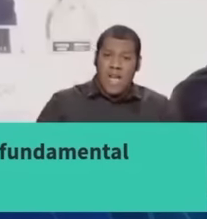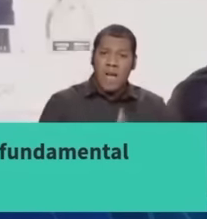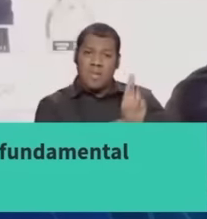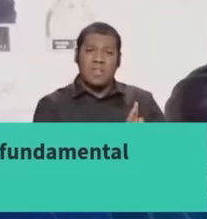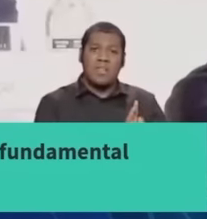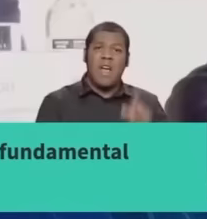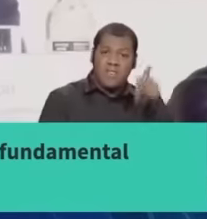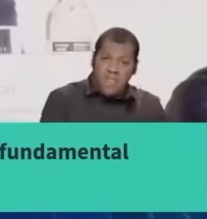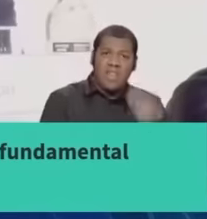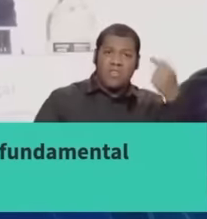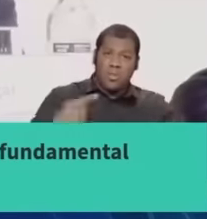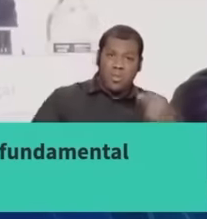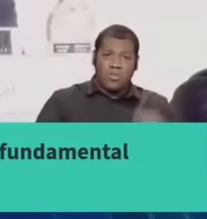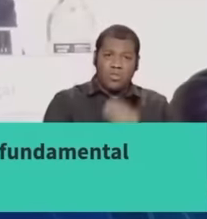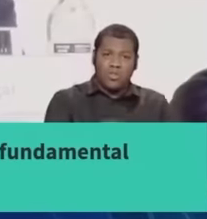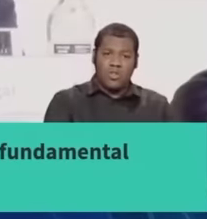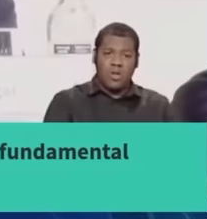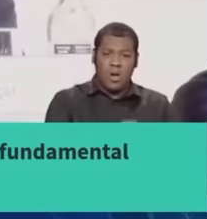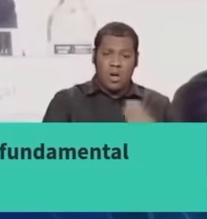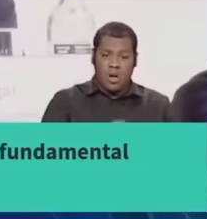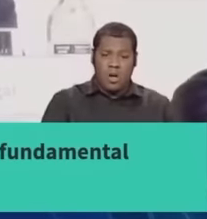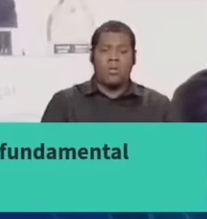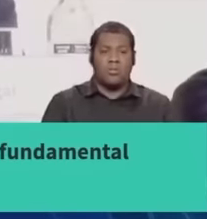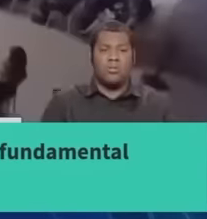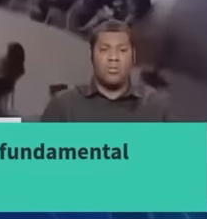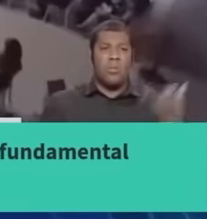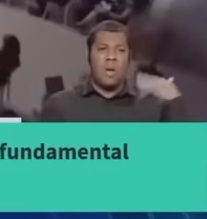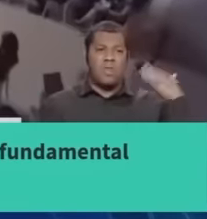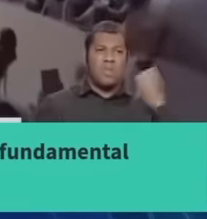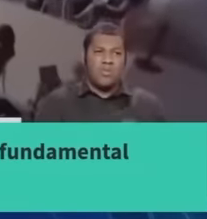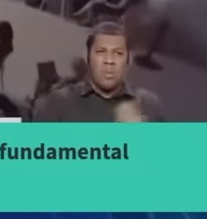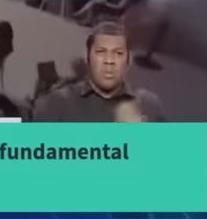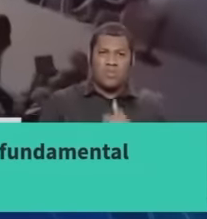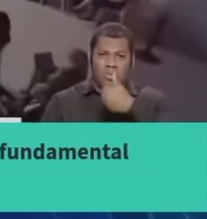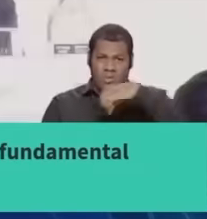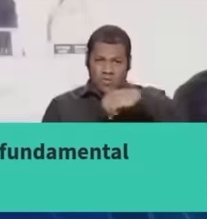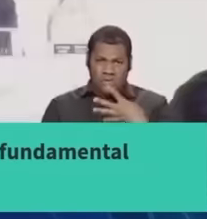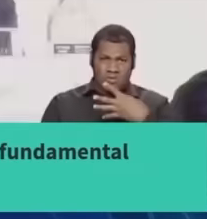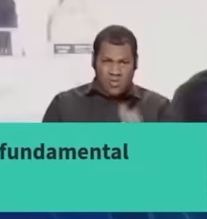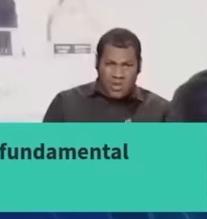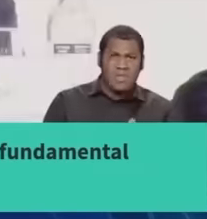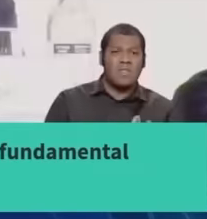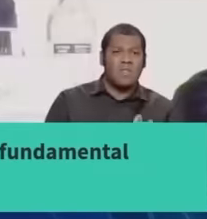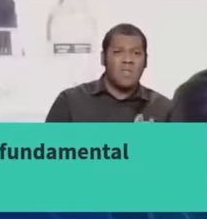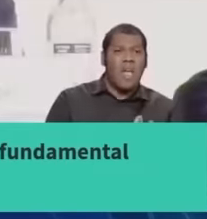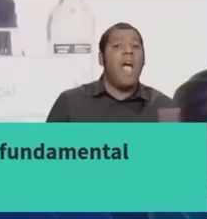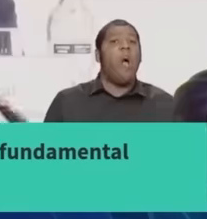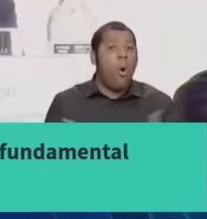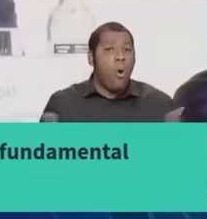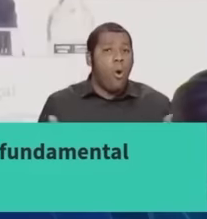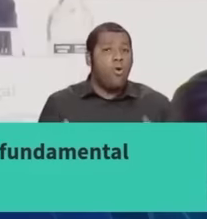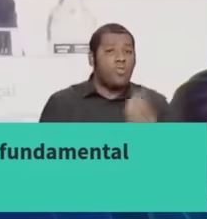de 2023. Se representava em 1945, em 2023 é preciso mudar. A